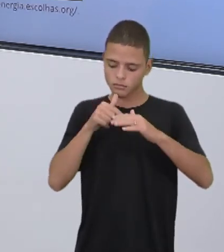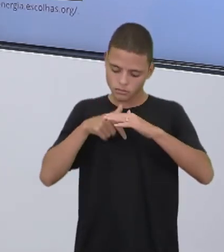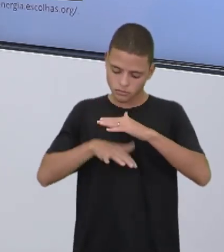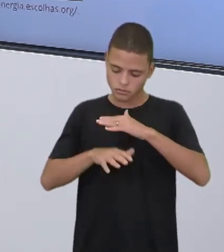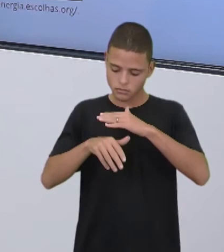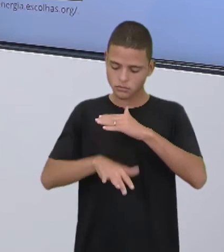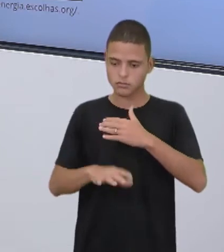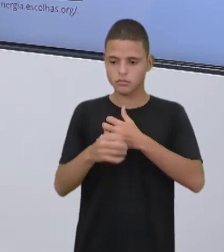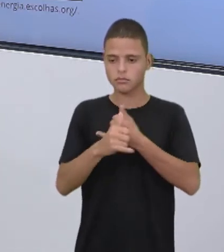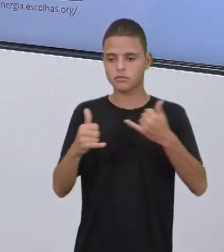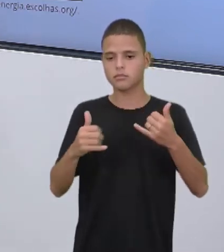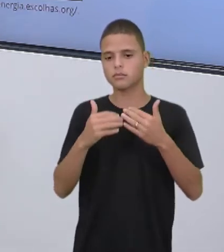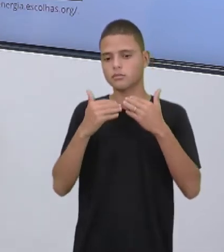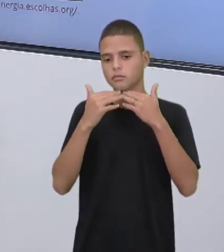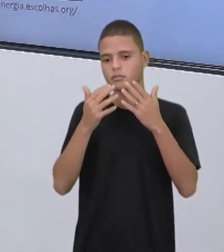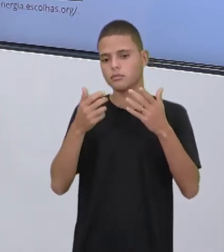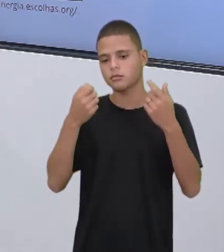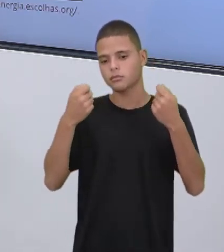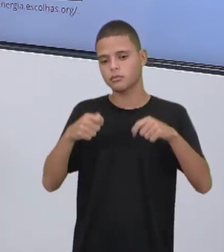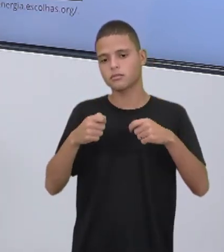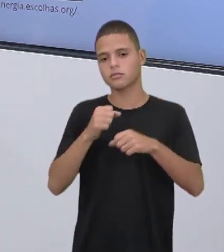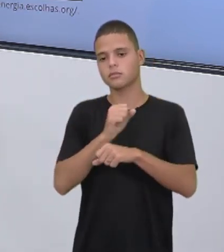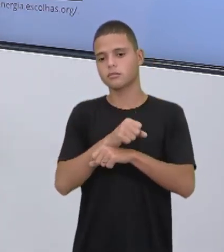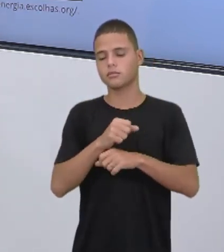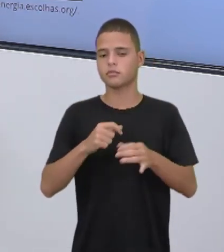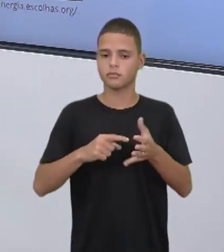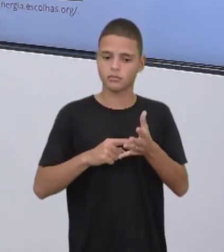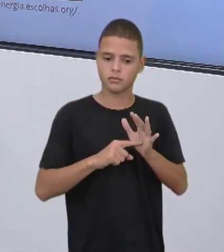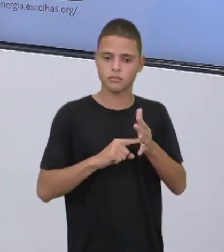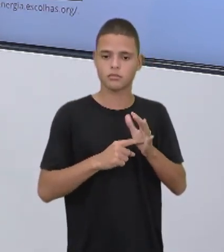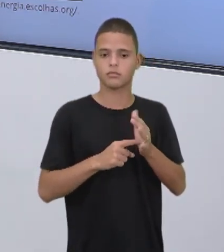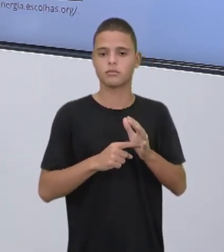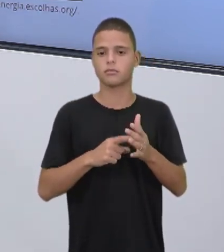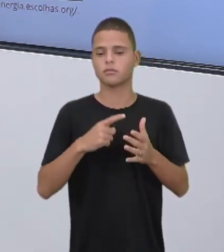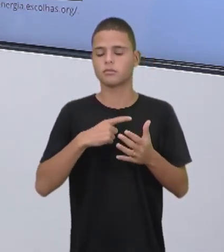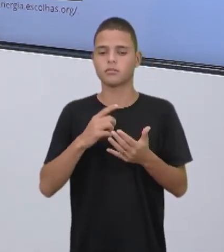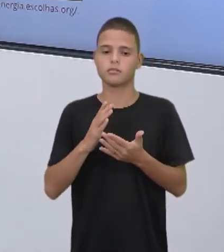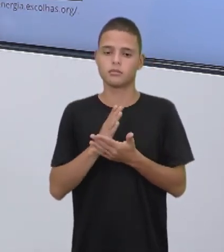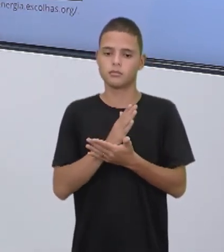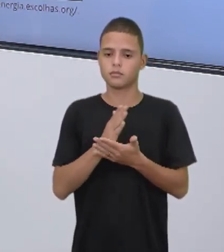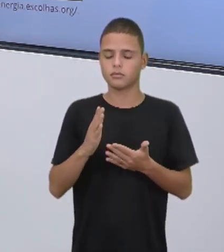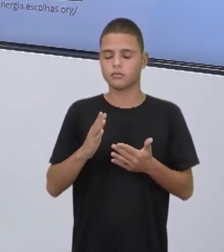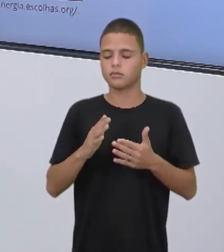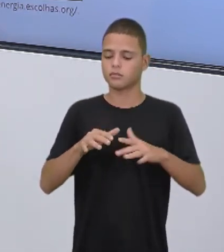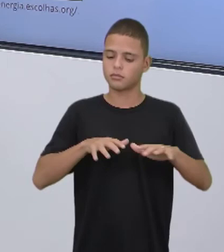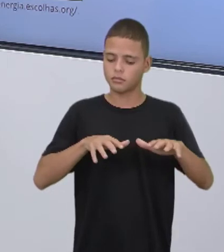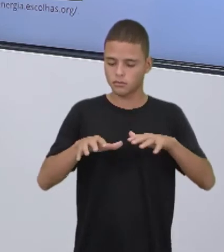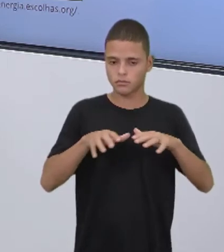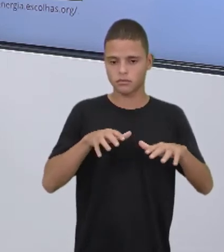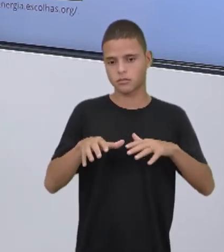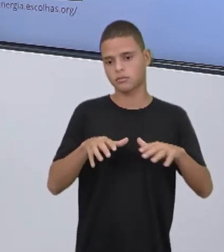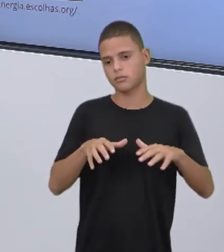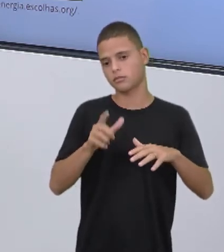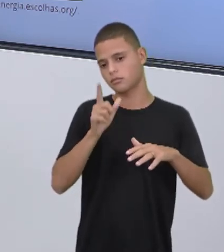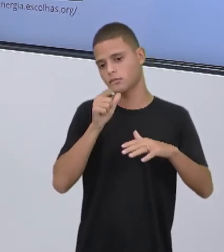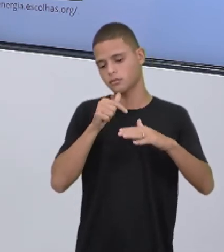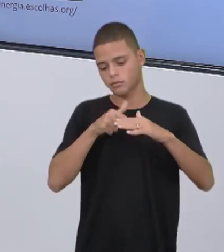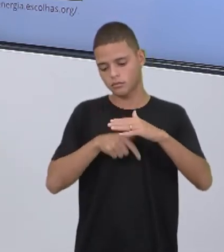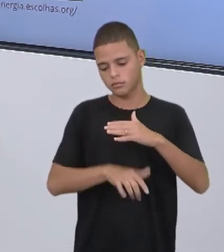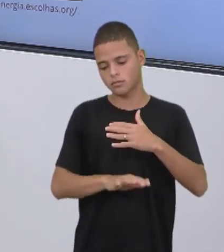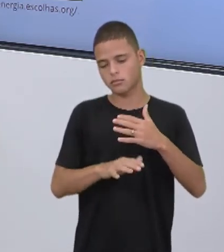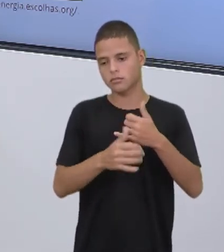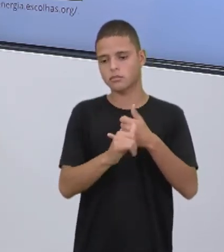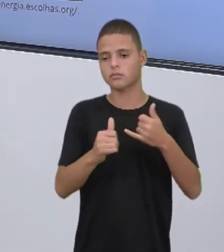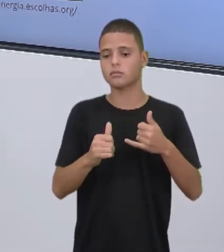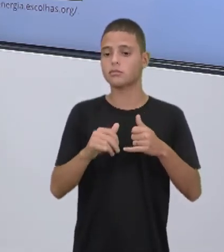consegue fazer o elétron andar sem passar por o gerador, que é um lugar onde tem os ímãs, né, e o movimento ali. Então aqui,